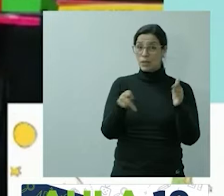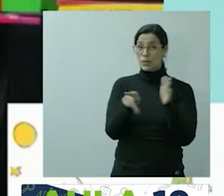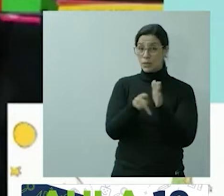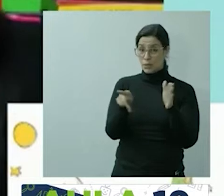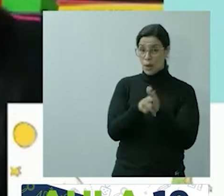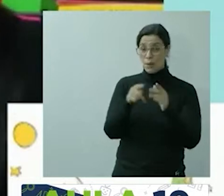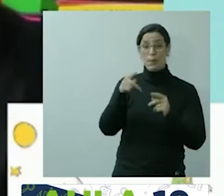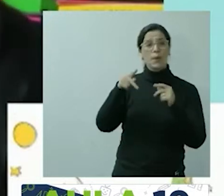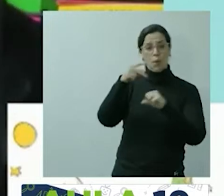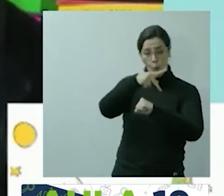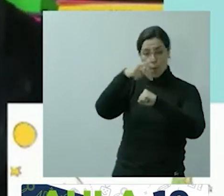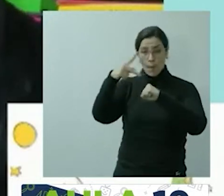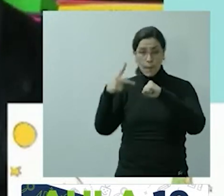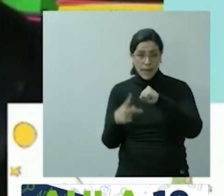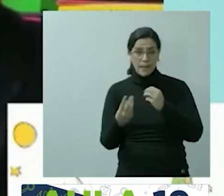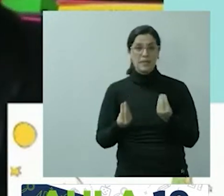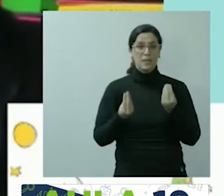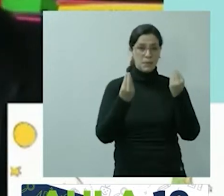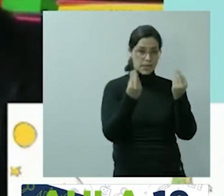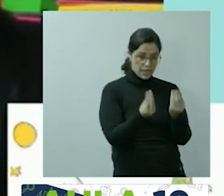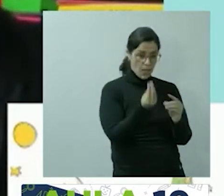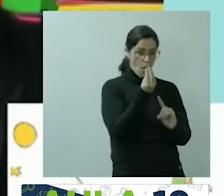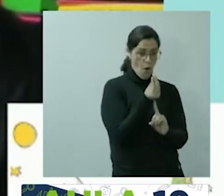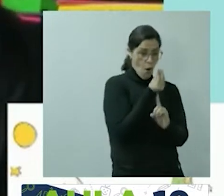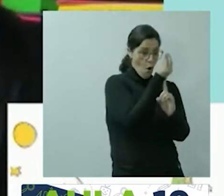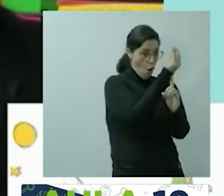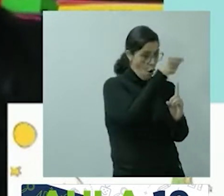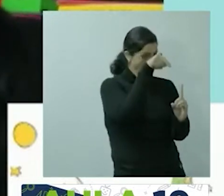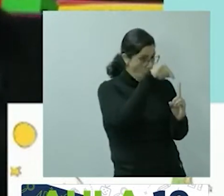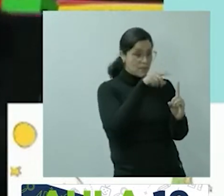sua rosa é que a tornou especial.